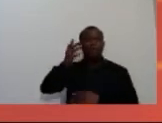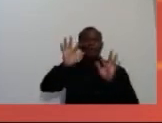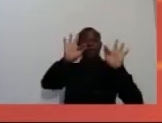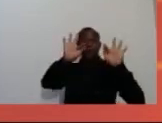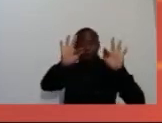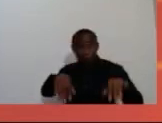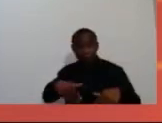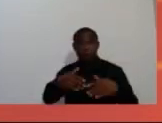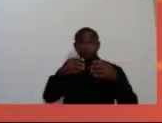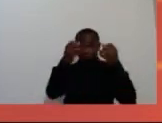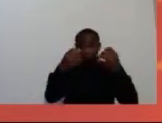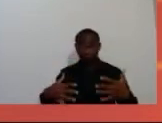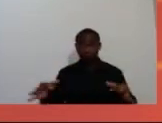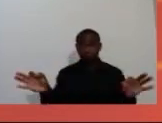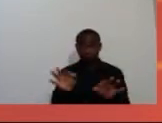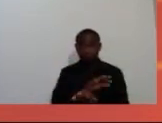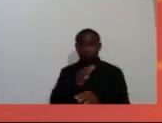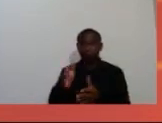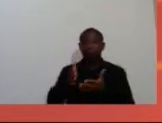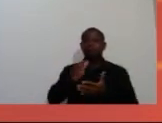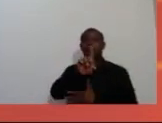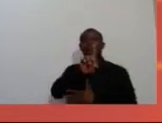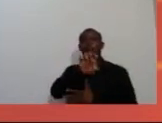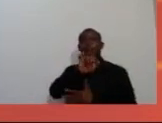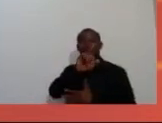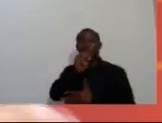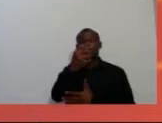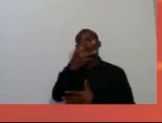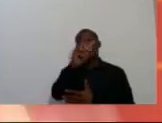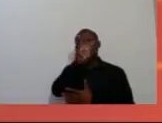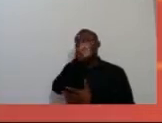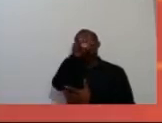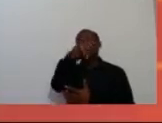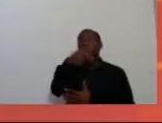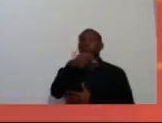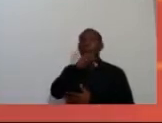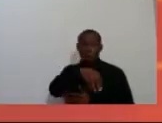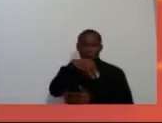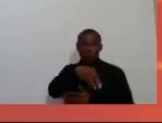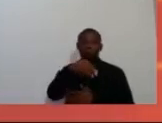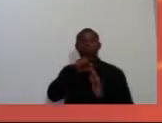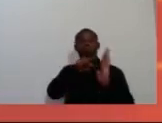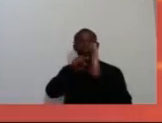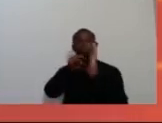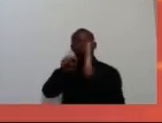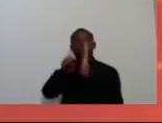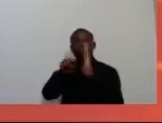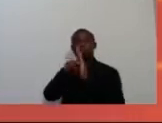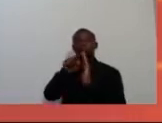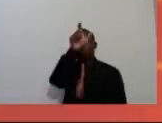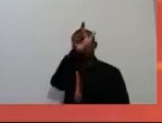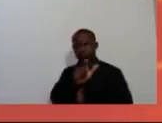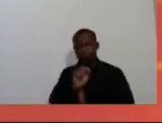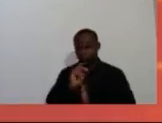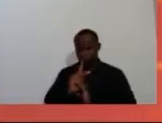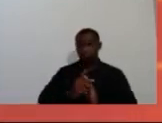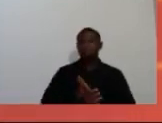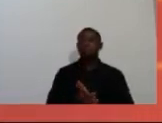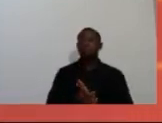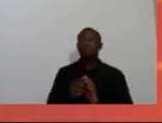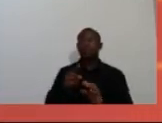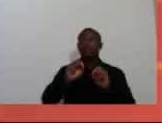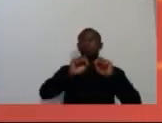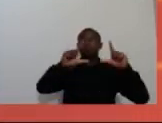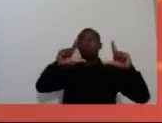apresentação, a Deise levará quase 40, 50 minutos, nós faremos as perguntas diretamente para a Deise, tá? Então, nosso chat aqui está